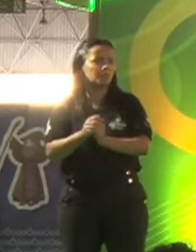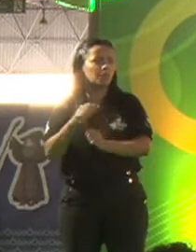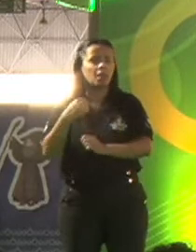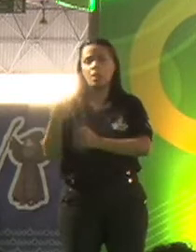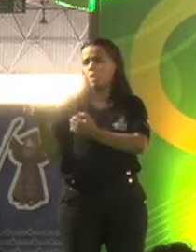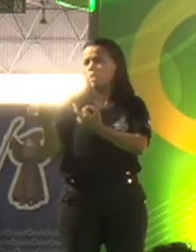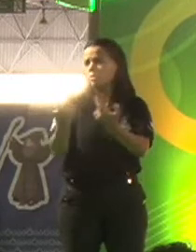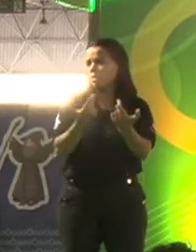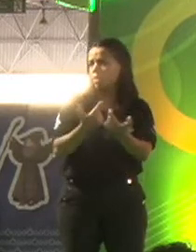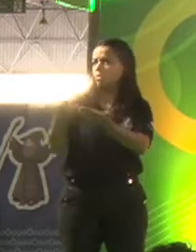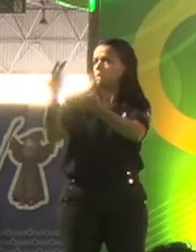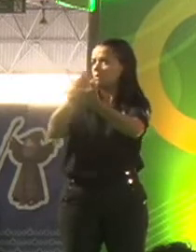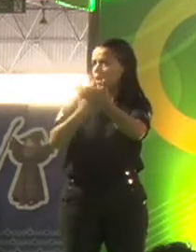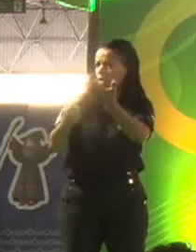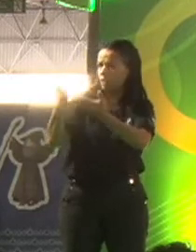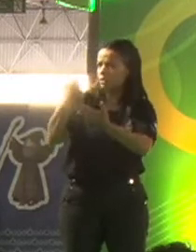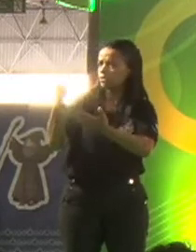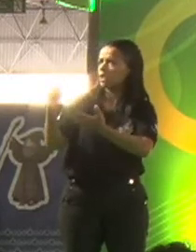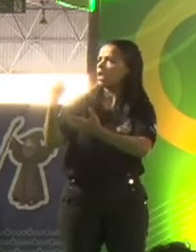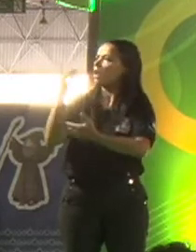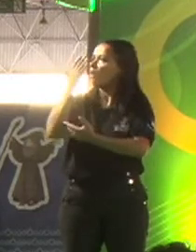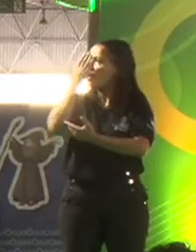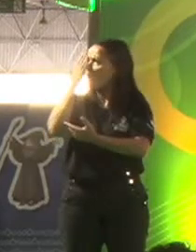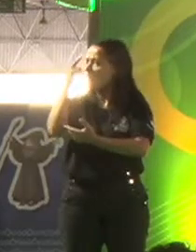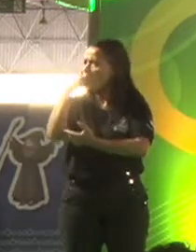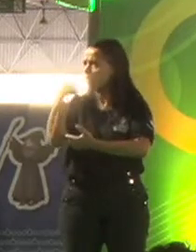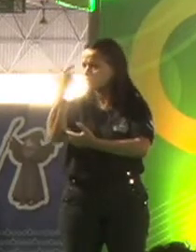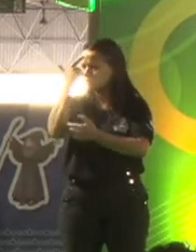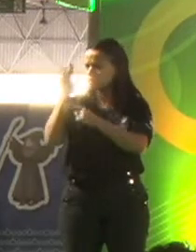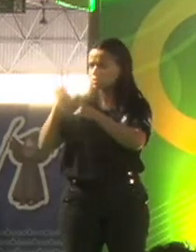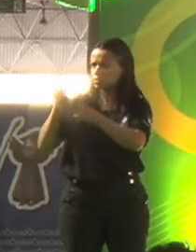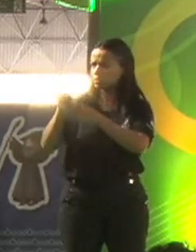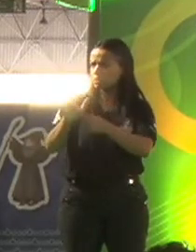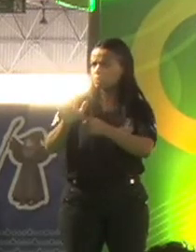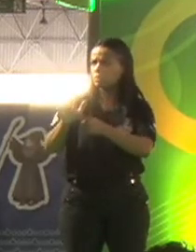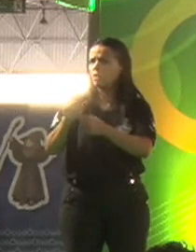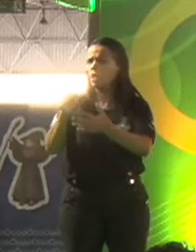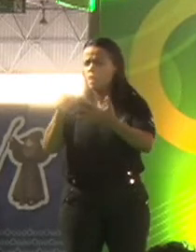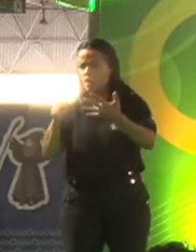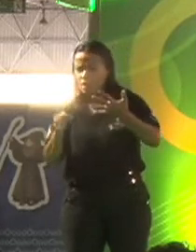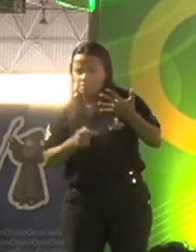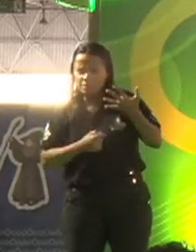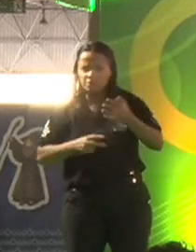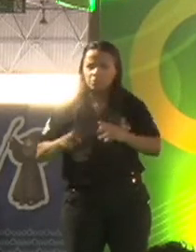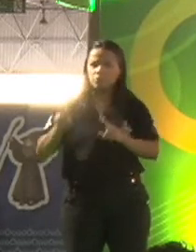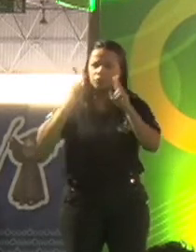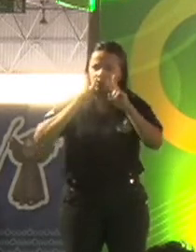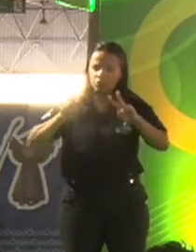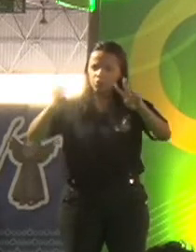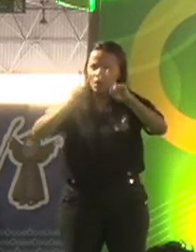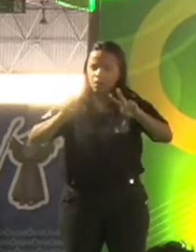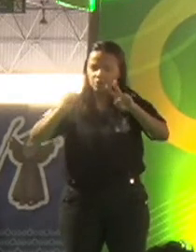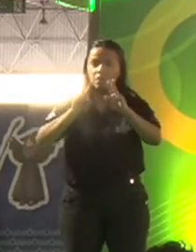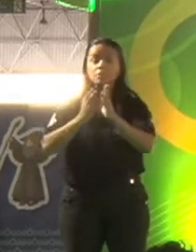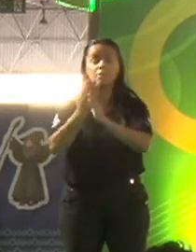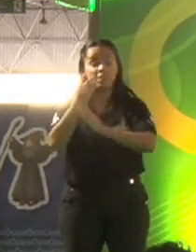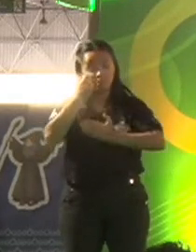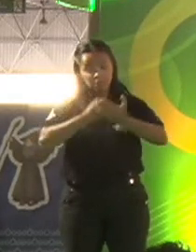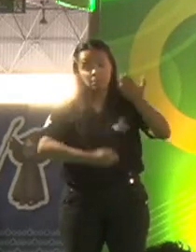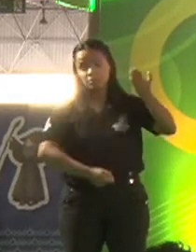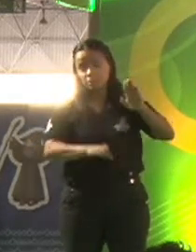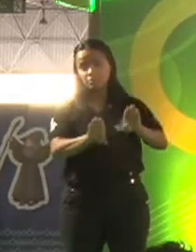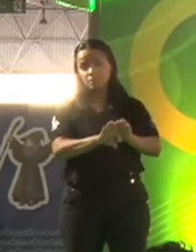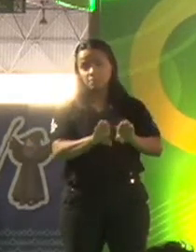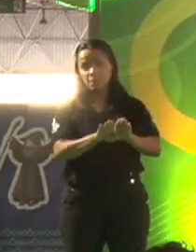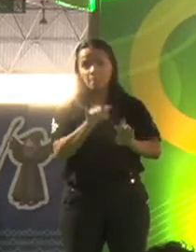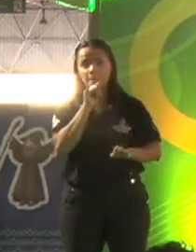figuras com rosto com com com ela é muito visuais mas também através de texto o inclusive